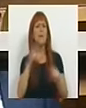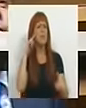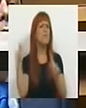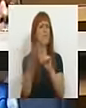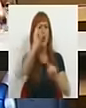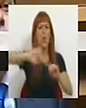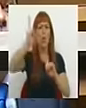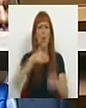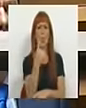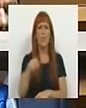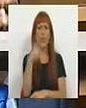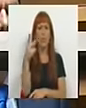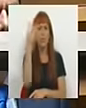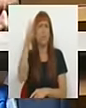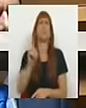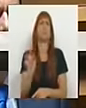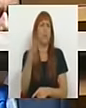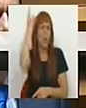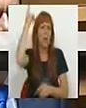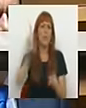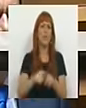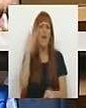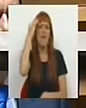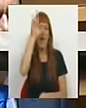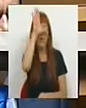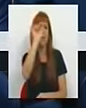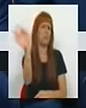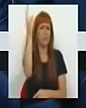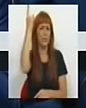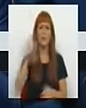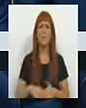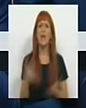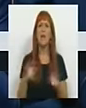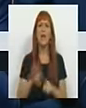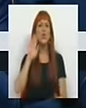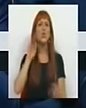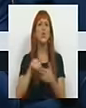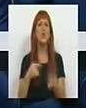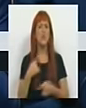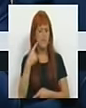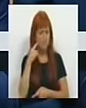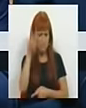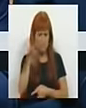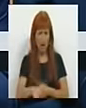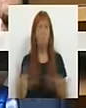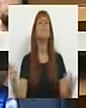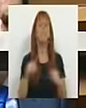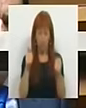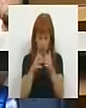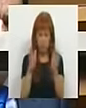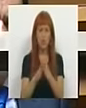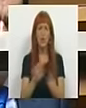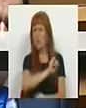meta anual de 1,2%, quanto mais àquela que era a perspectiva do Governo. Mas os resultados que já são observados vão